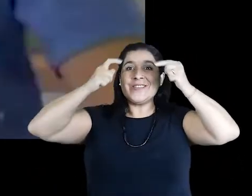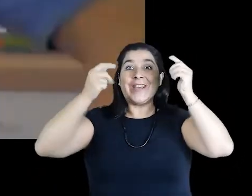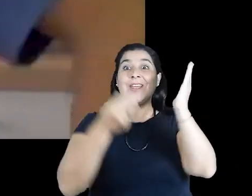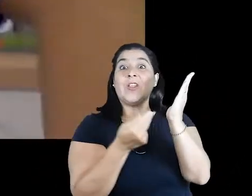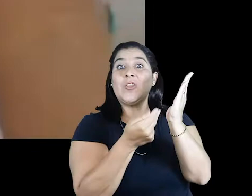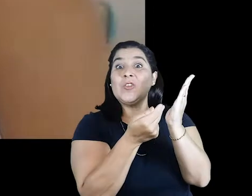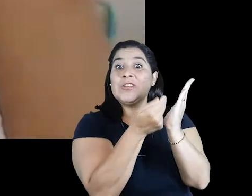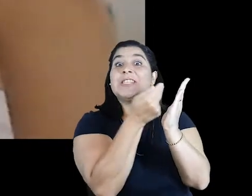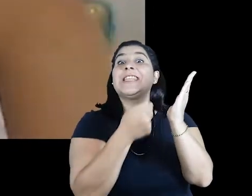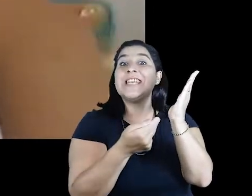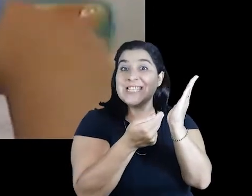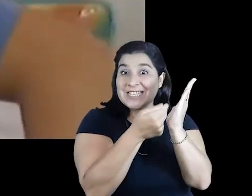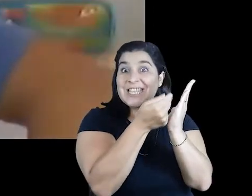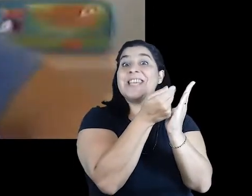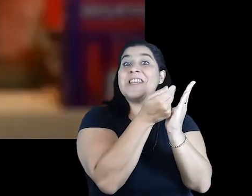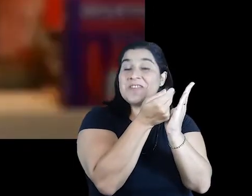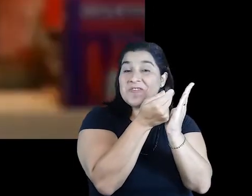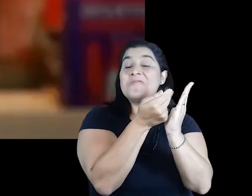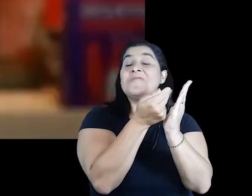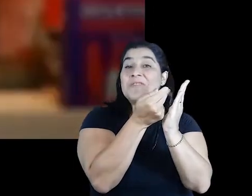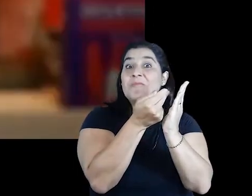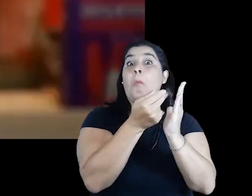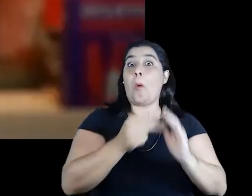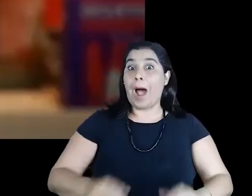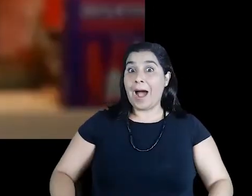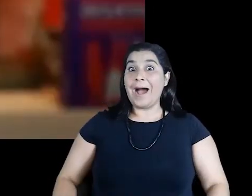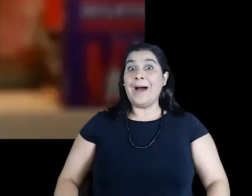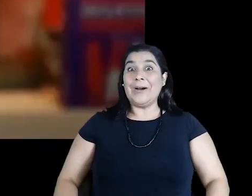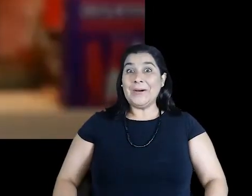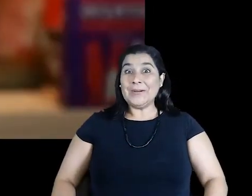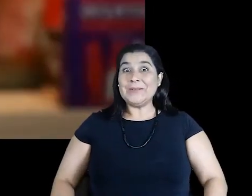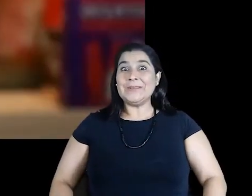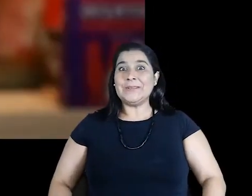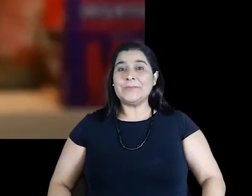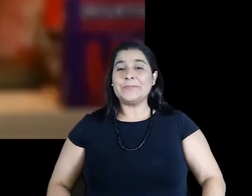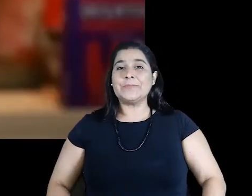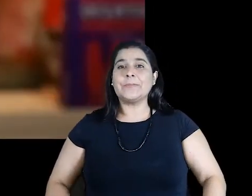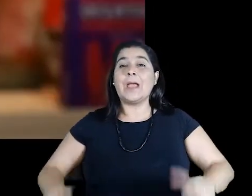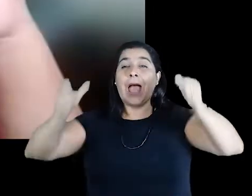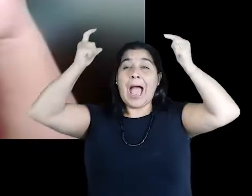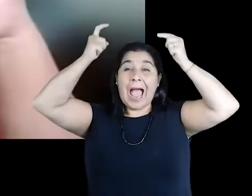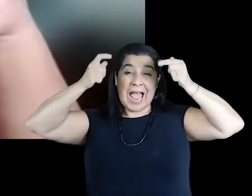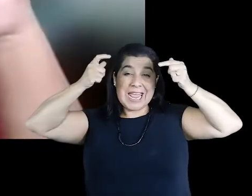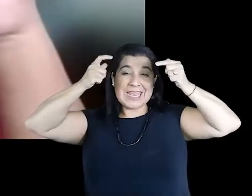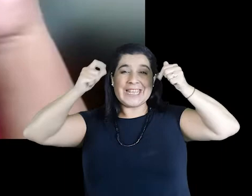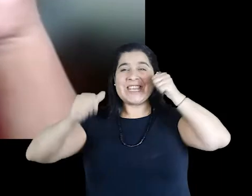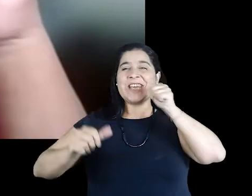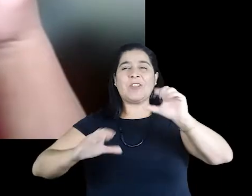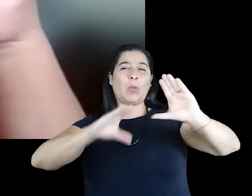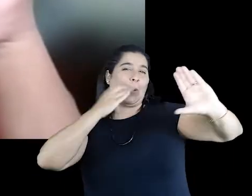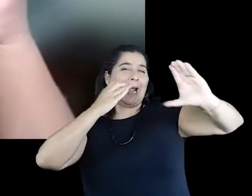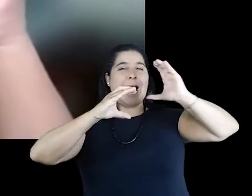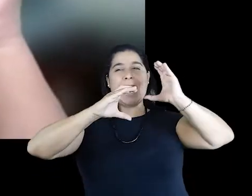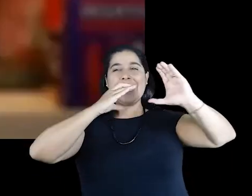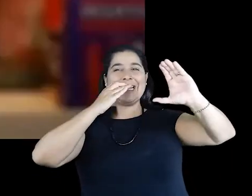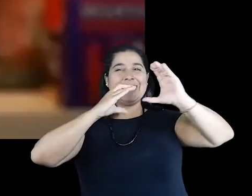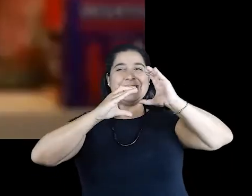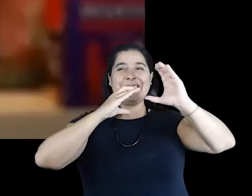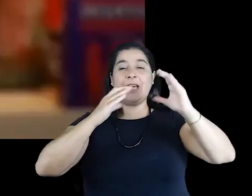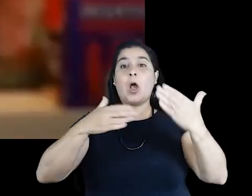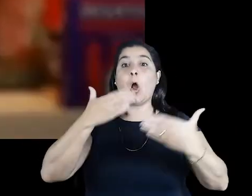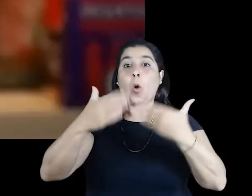do desenho. O rei do desenho! Uau! Rainha do canto. A rainha do